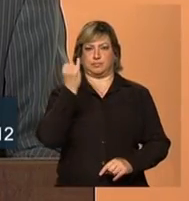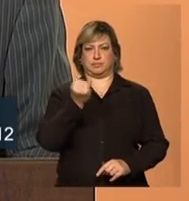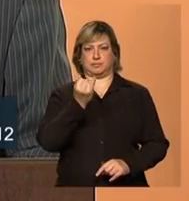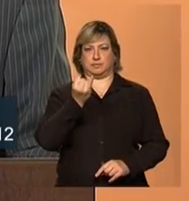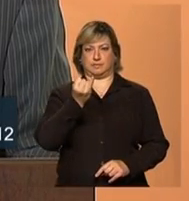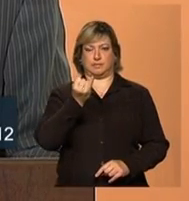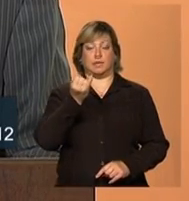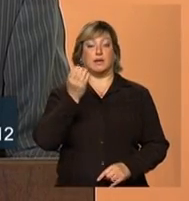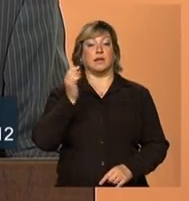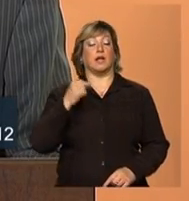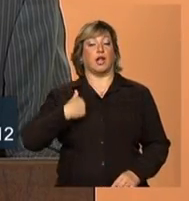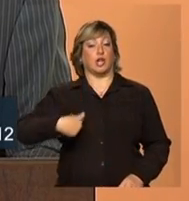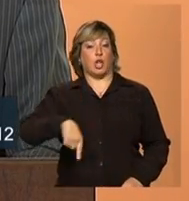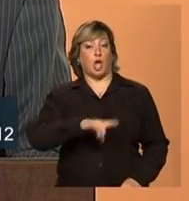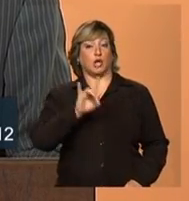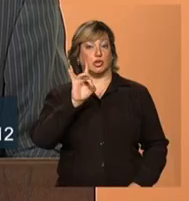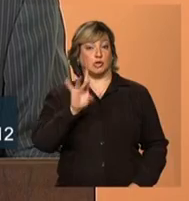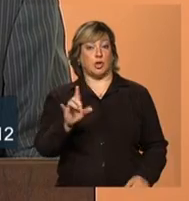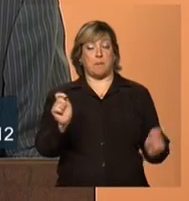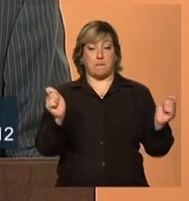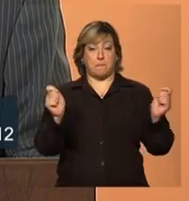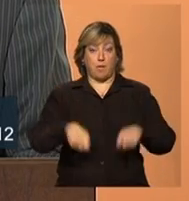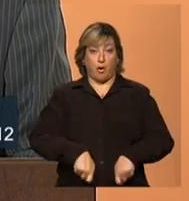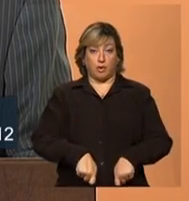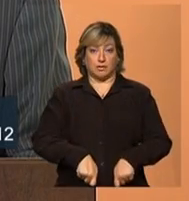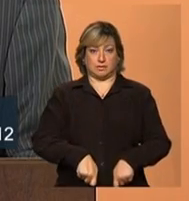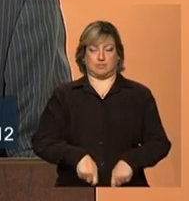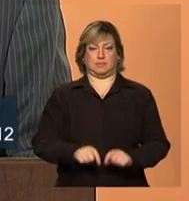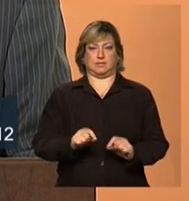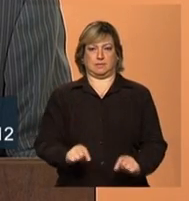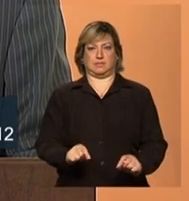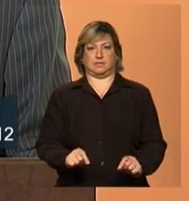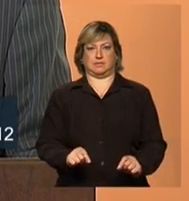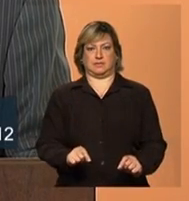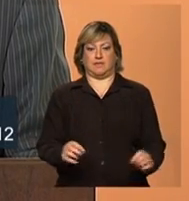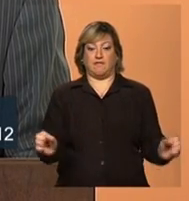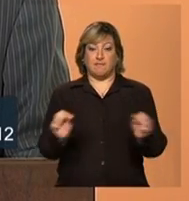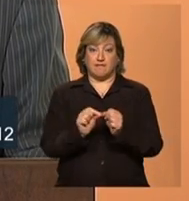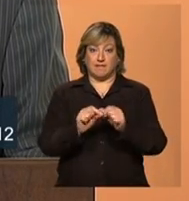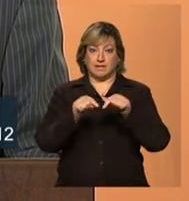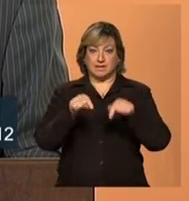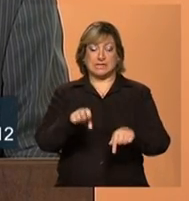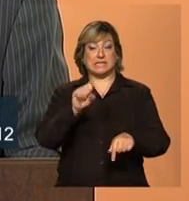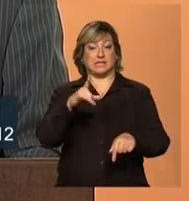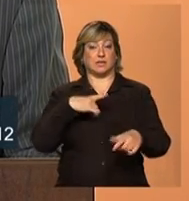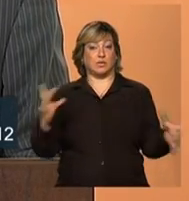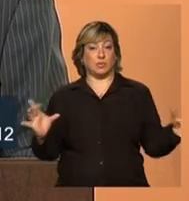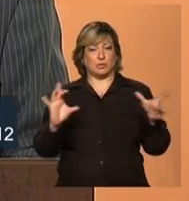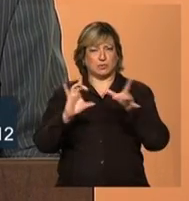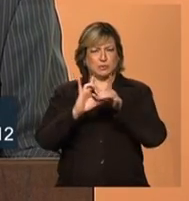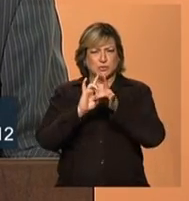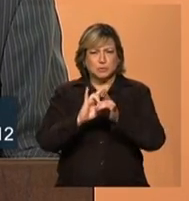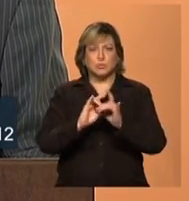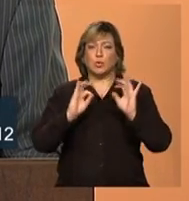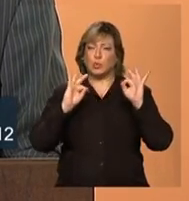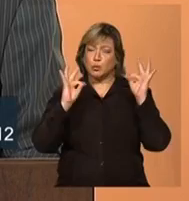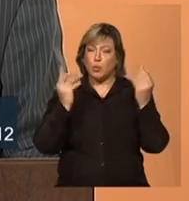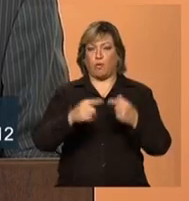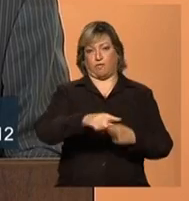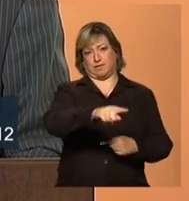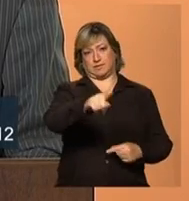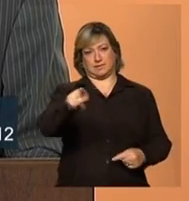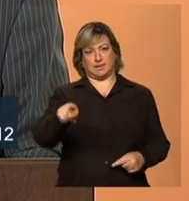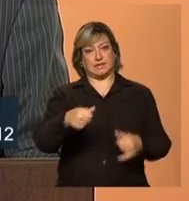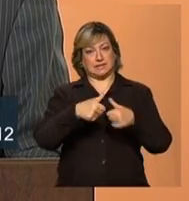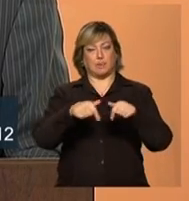Nós só conseguiremos implementar isso se tivermos o engajamento de todos vocês que